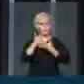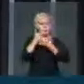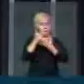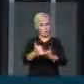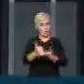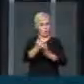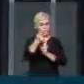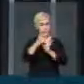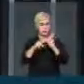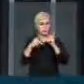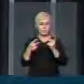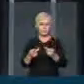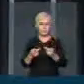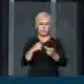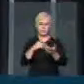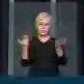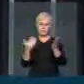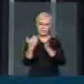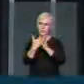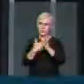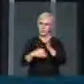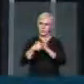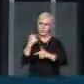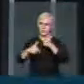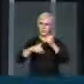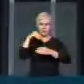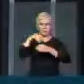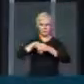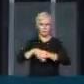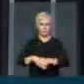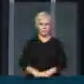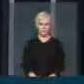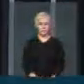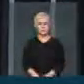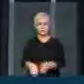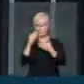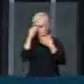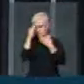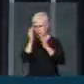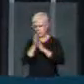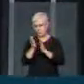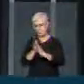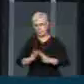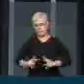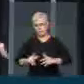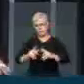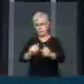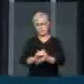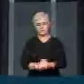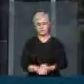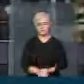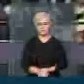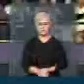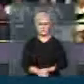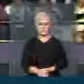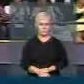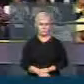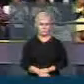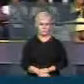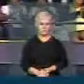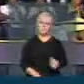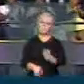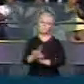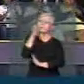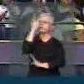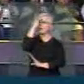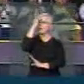do projeto que está agora em pauta para votação. Muito obrigada, presidente. Parabéns a todos que se mobilizam por essa pauta. Presidente, uma questão de ordem, presidente.